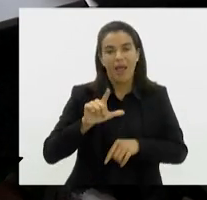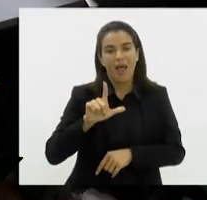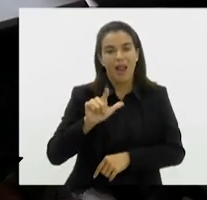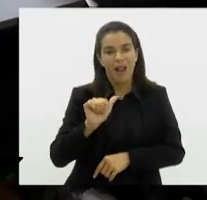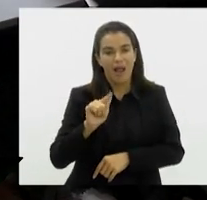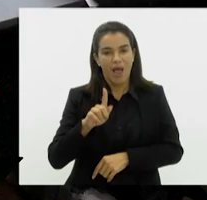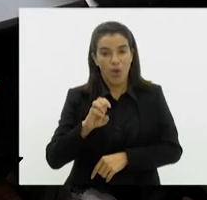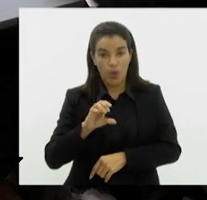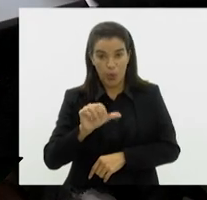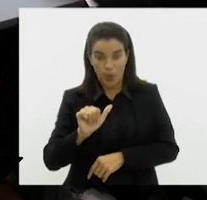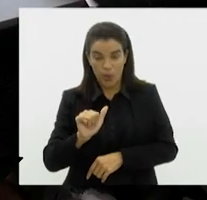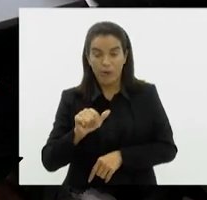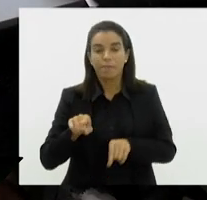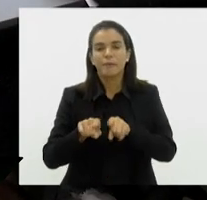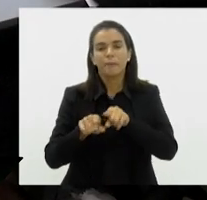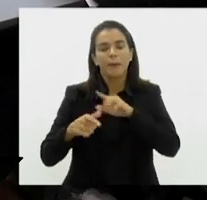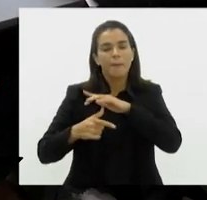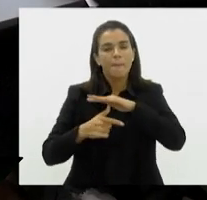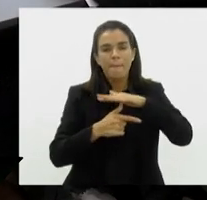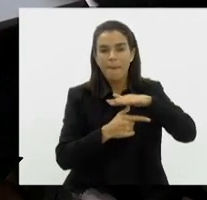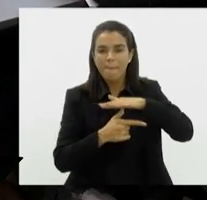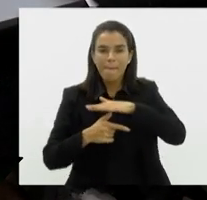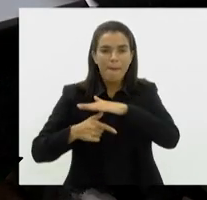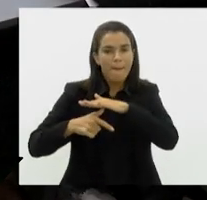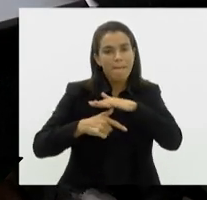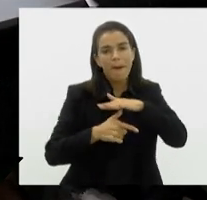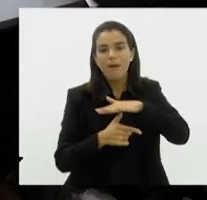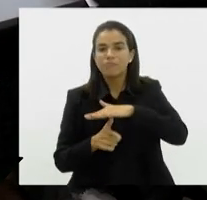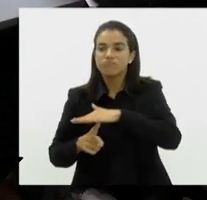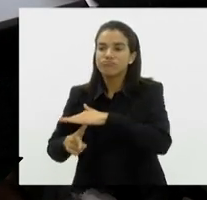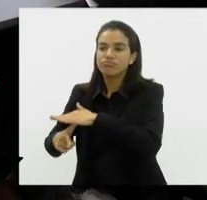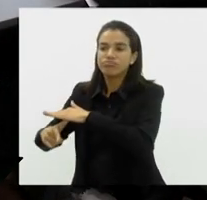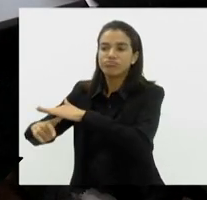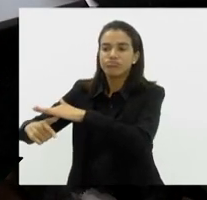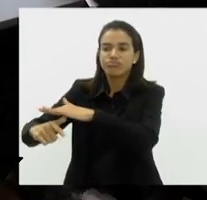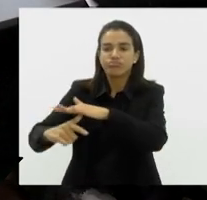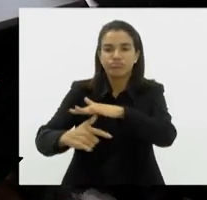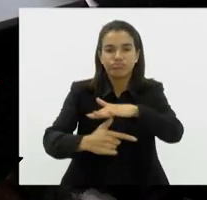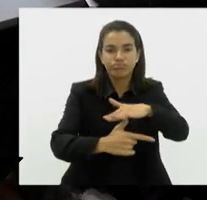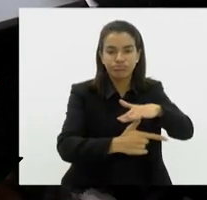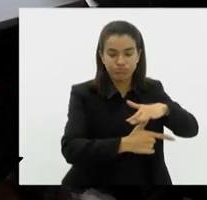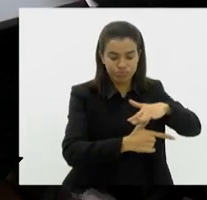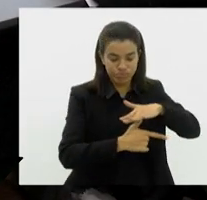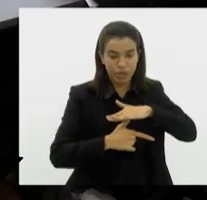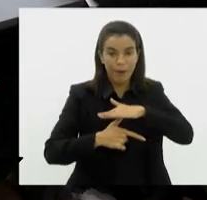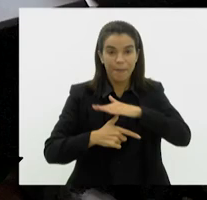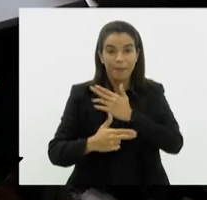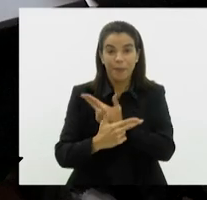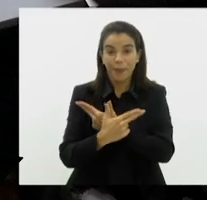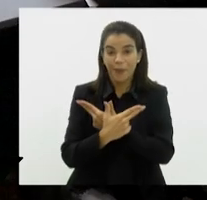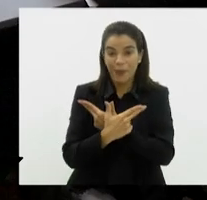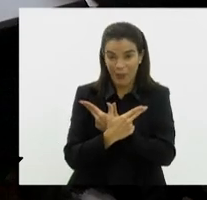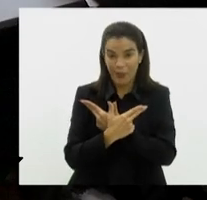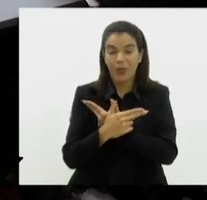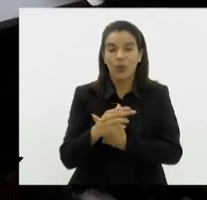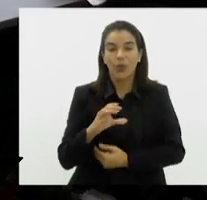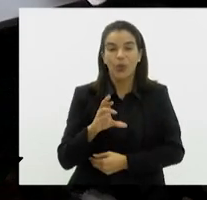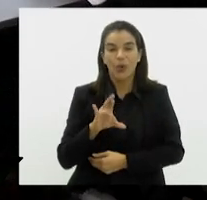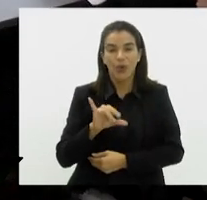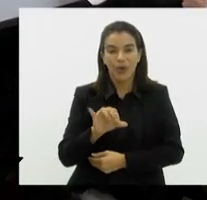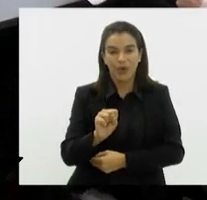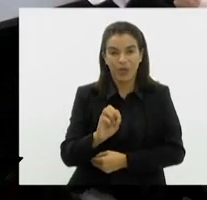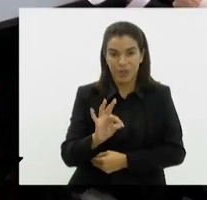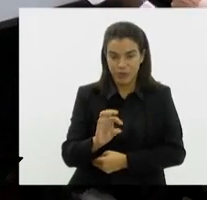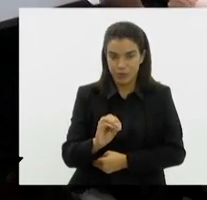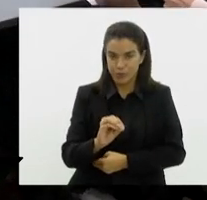sou afetado pelos helicópteros que ficam em redor do Cristo Redentor,